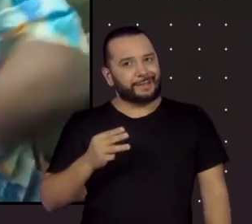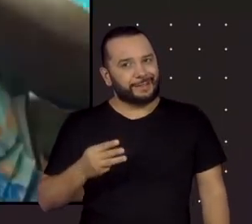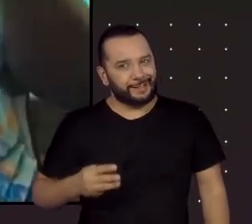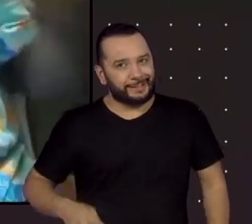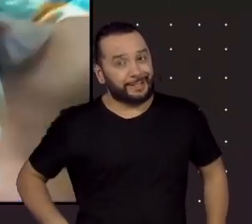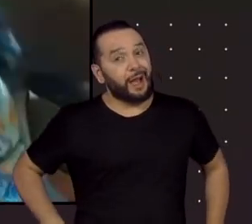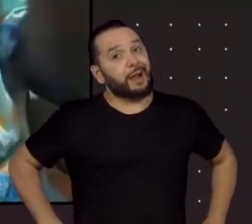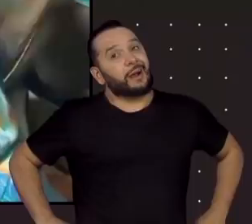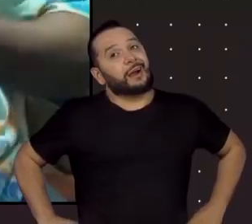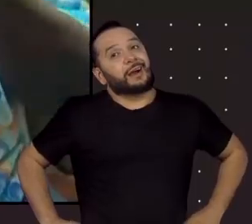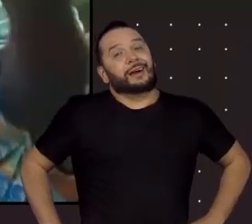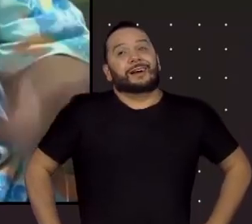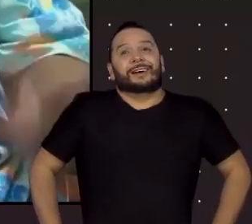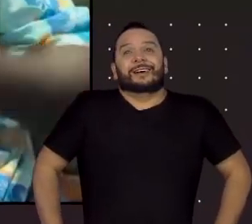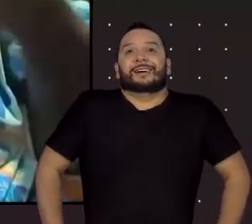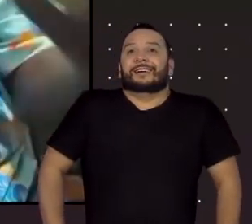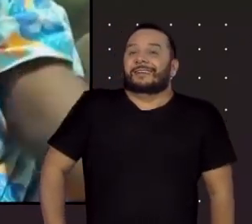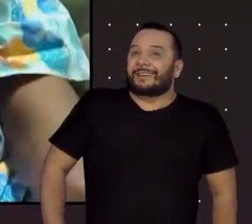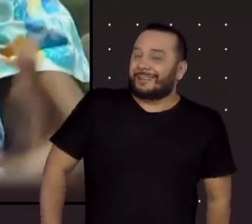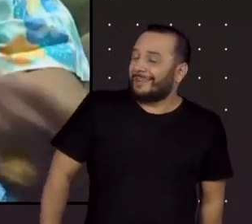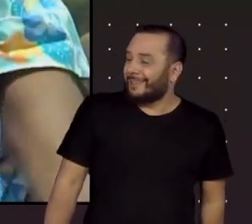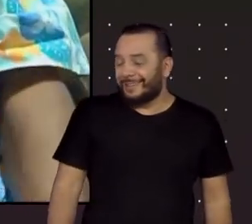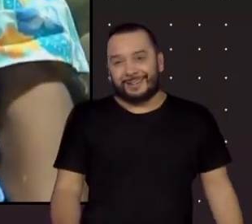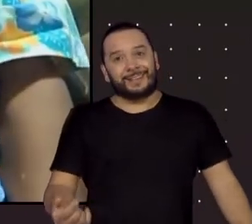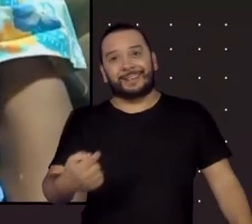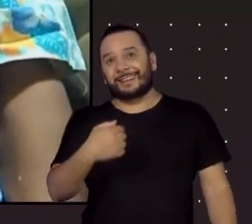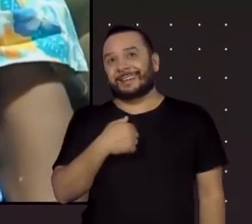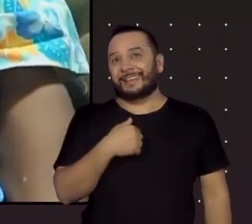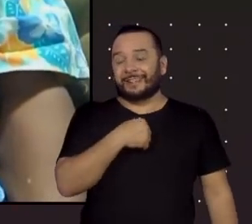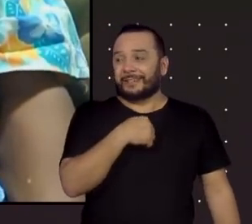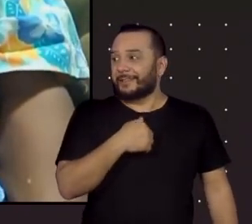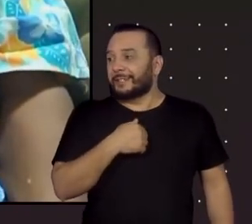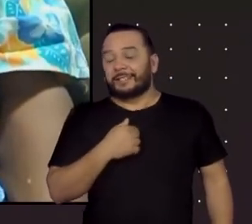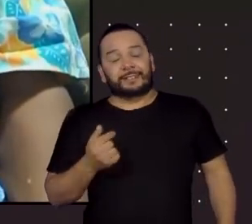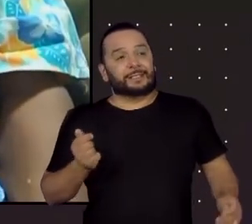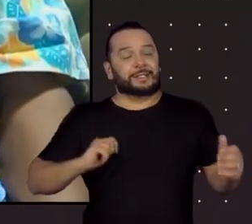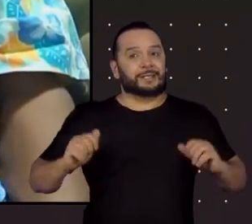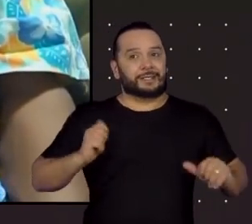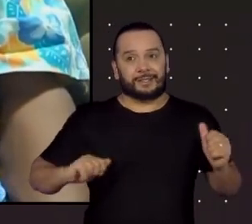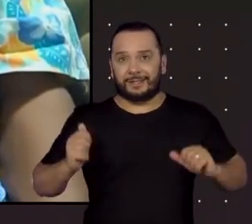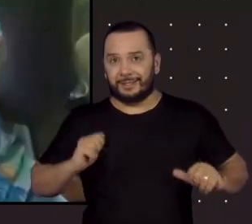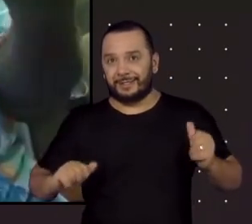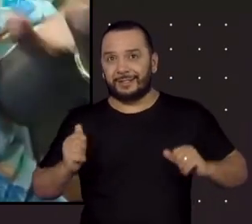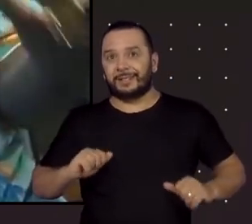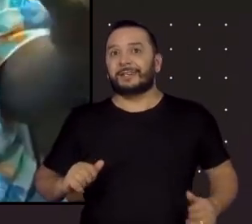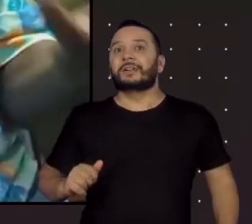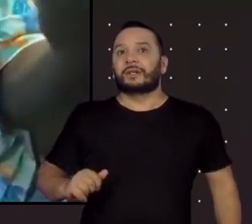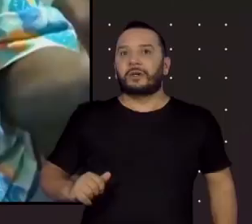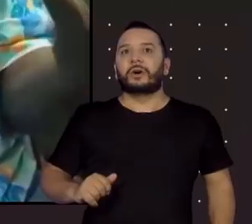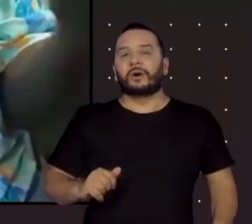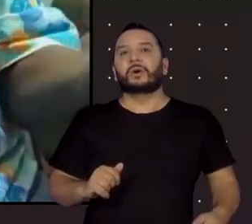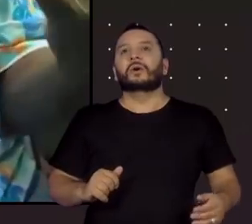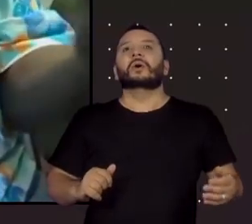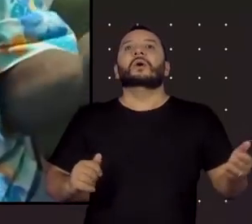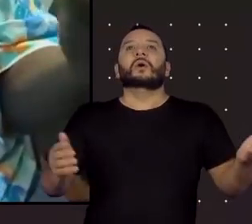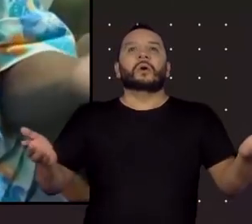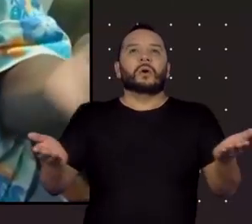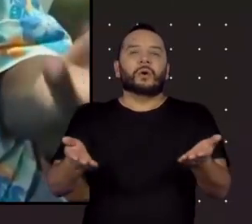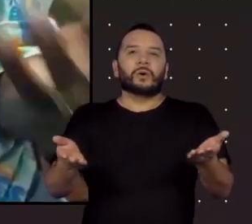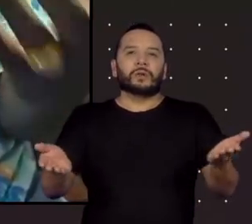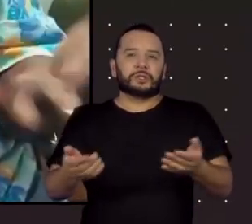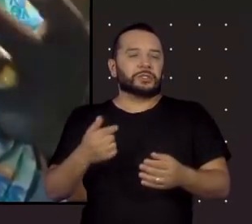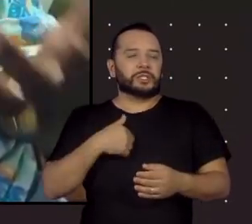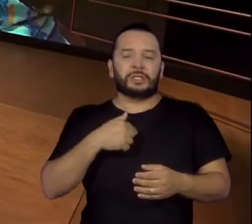E eu já estava borbulhando com tudo aquilo. E aí ela disse: hoje cedo na rua do